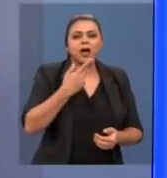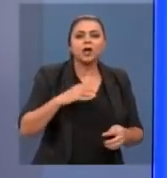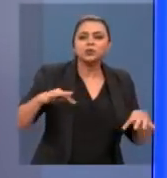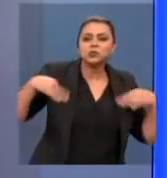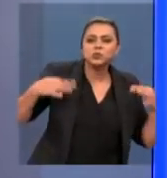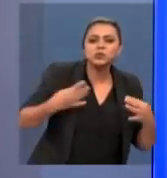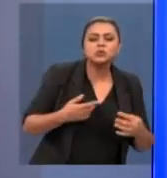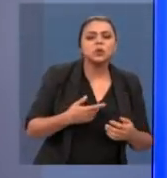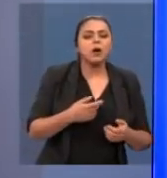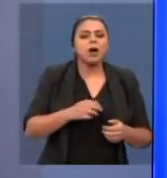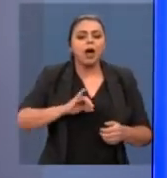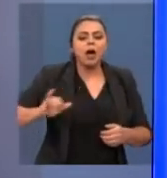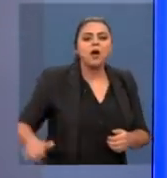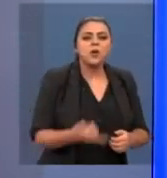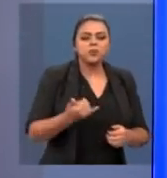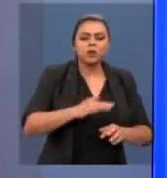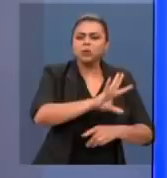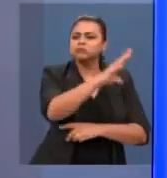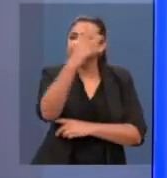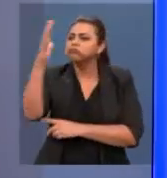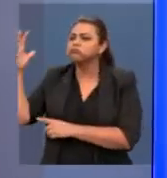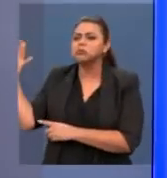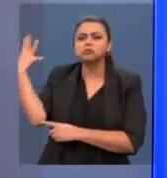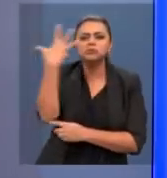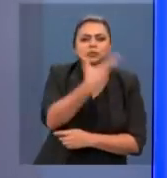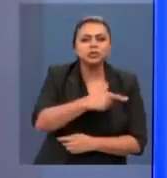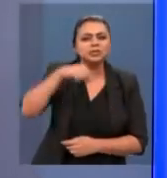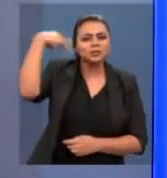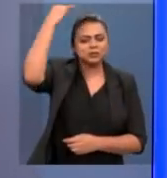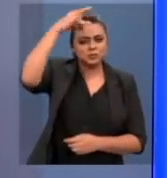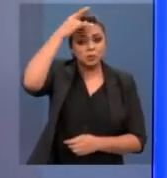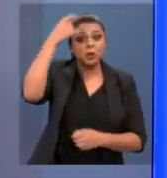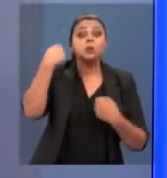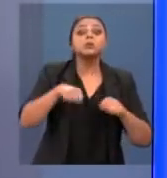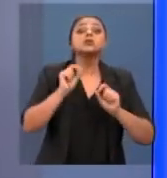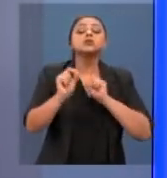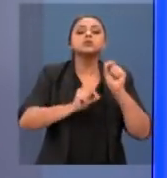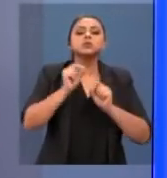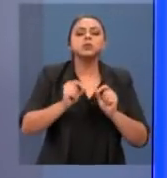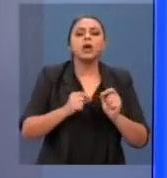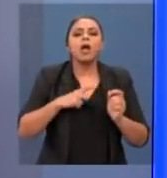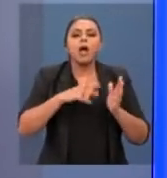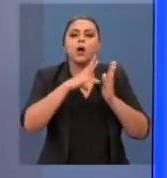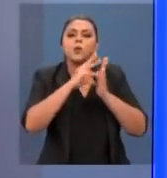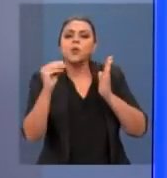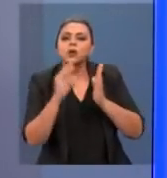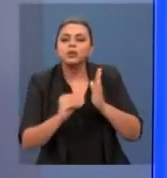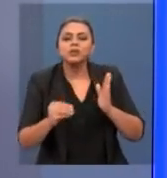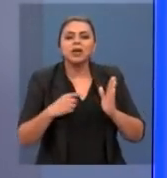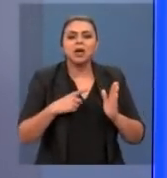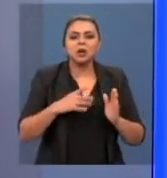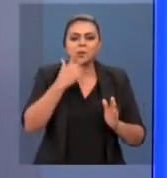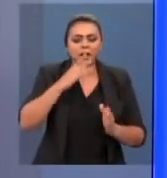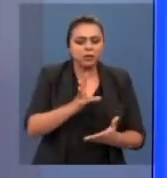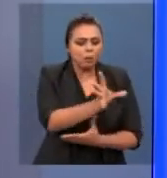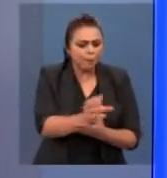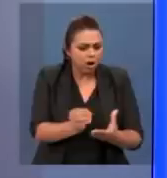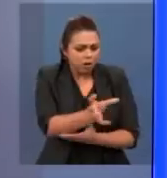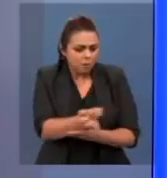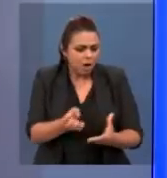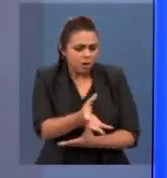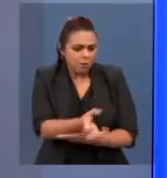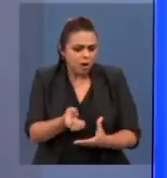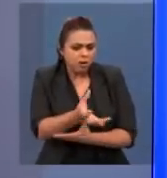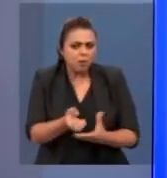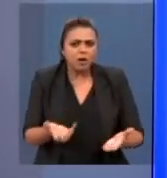aproveitar as belezas naturais do estado do espírito santo para fazer turismo tem que acabar com esse modelo de exploração do espírito santo que como você falou indústria